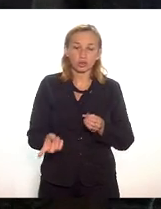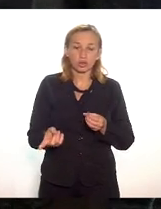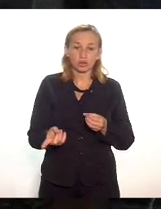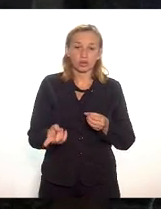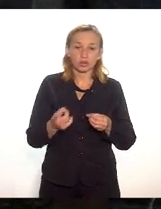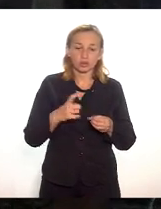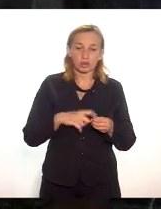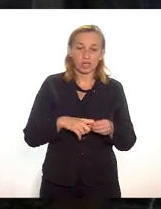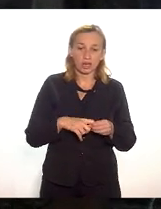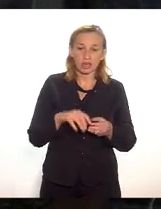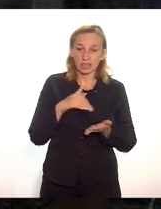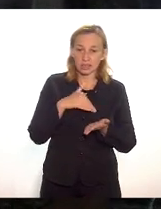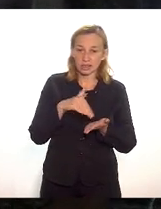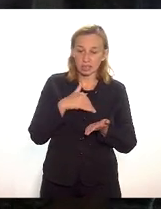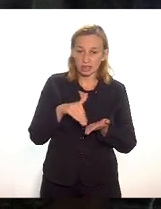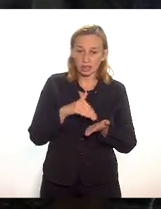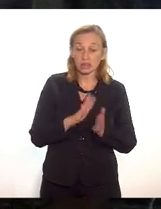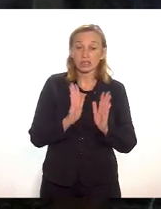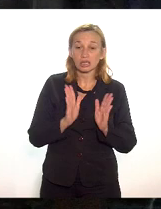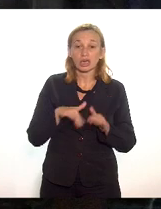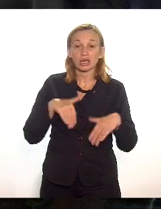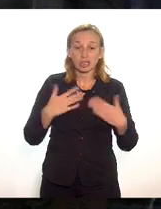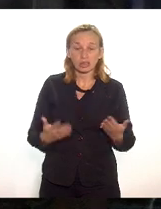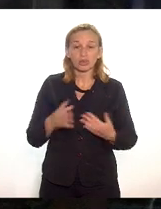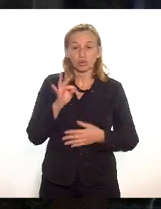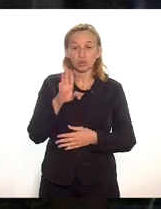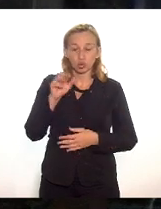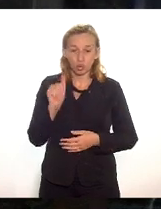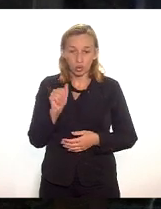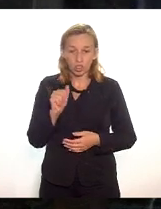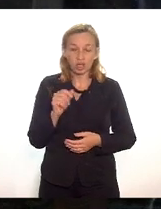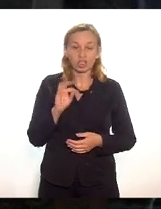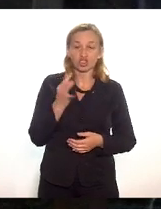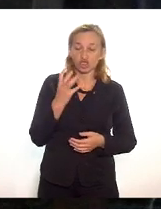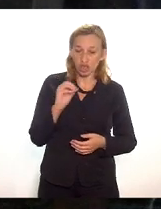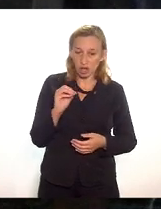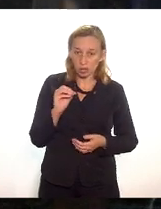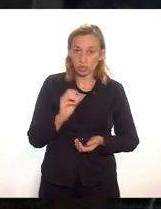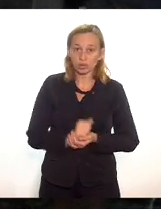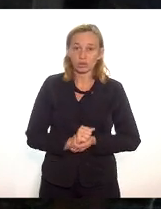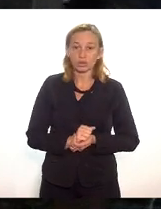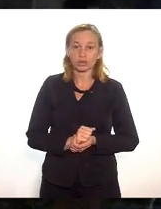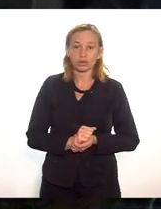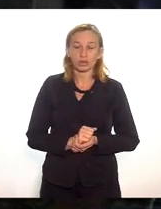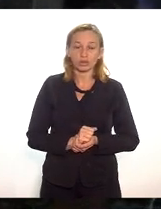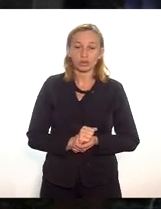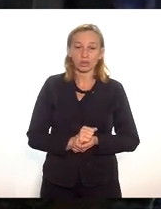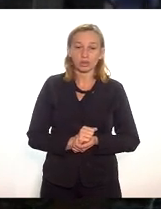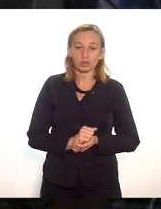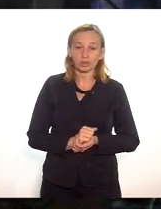os secretários. Então, retornou Tutuca, Tiago e